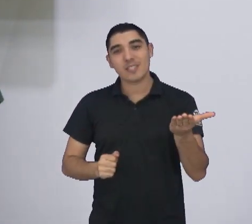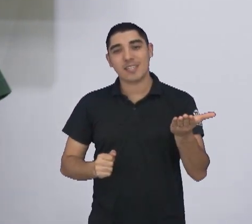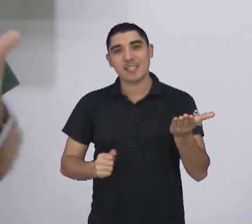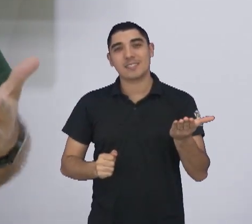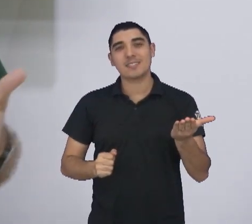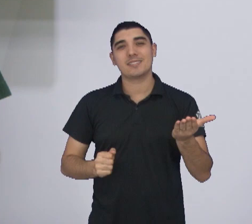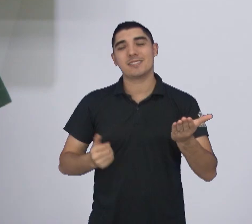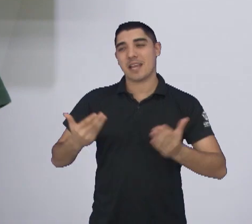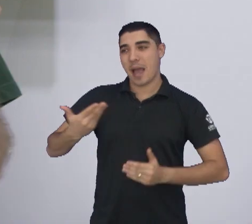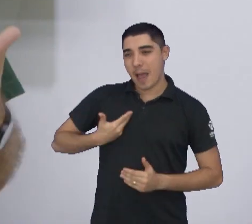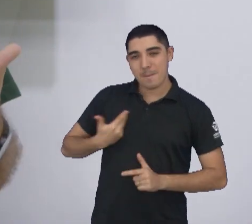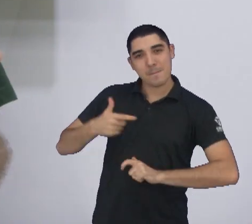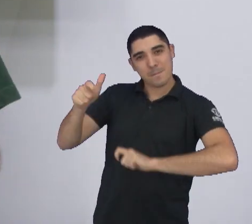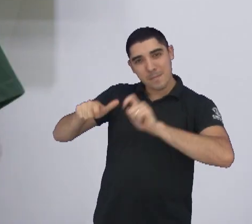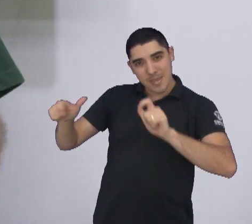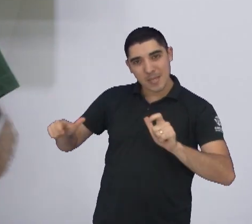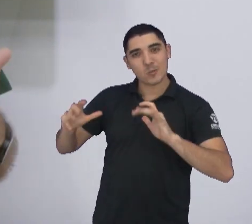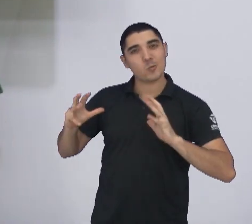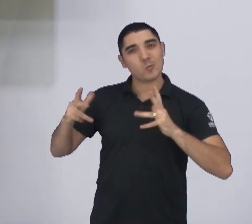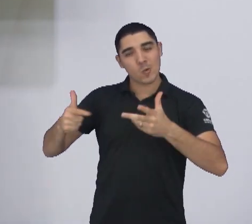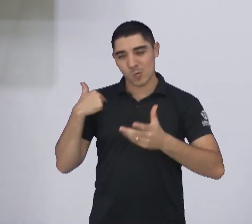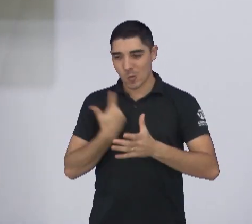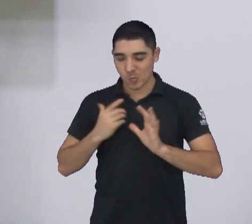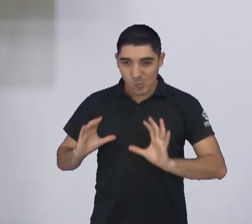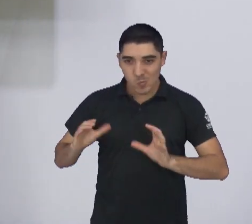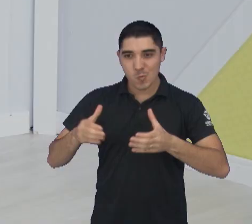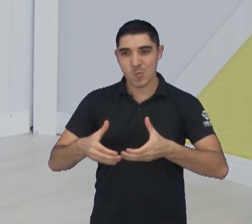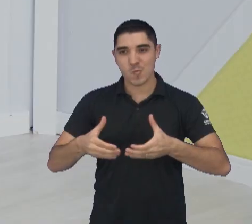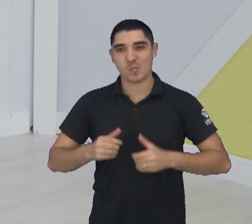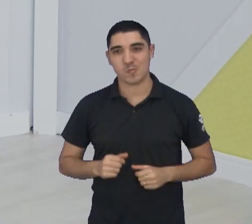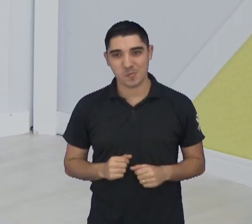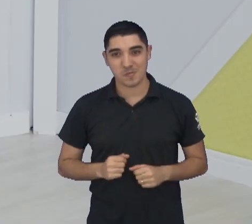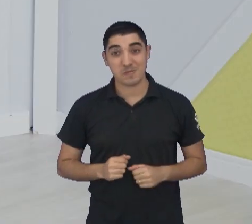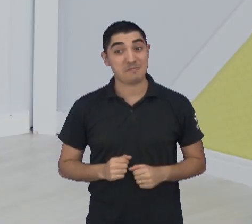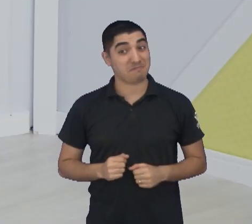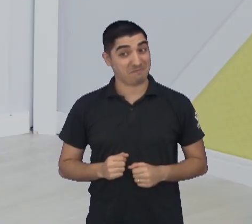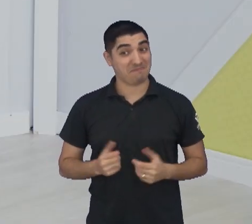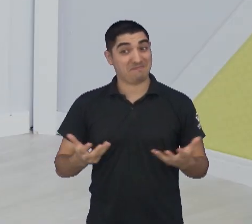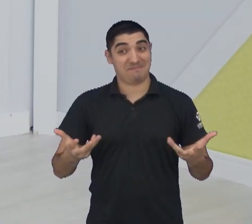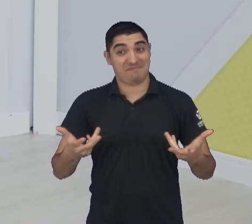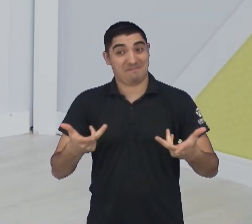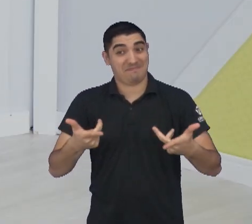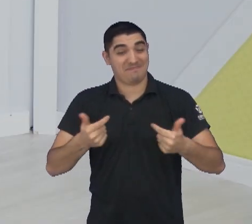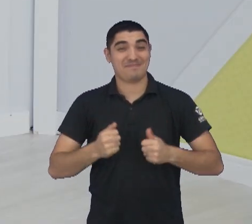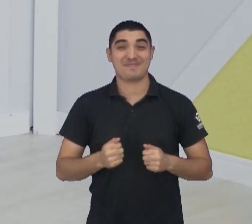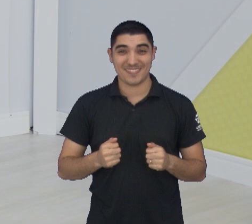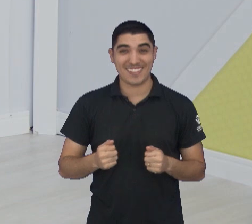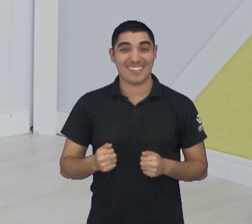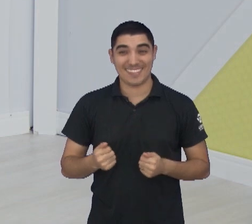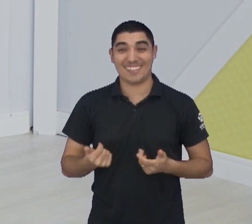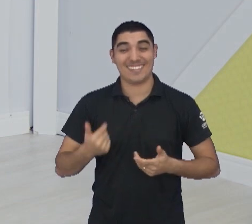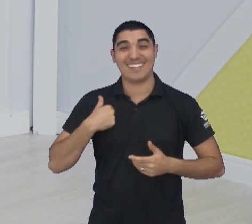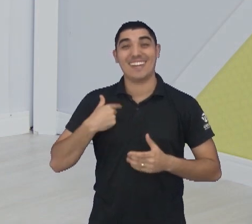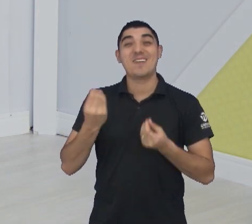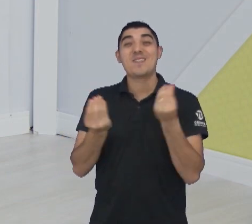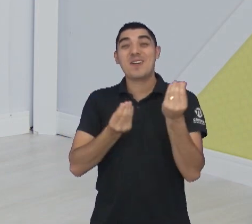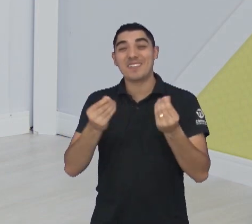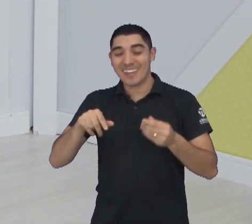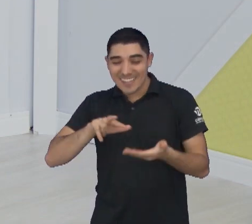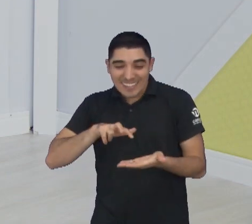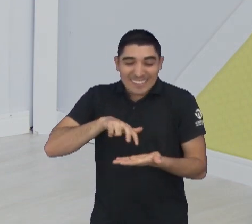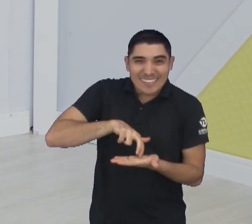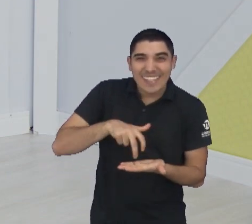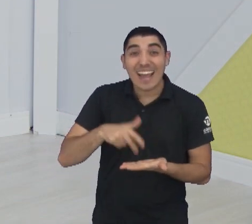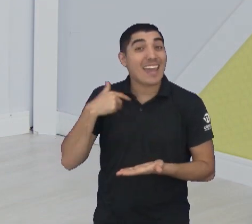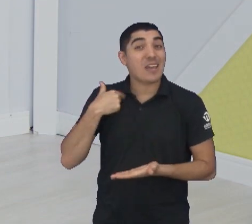os nossos amigos, a nossa galera, toda a nossa equipe toda. Que beleza. E o Luizão para traduzir o rala do pezinho, ele não tinha